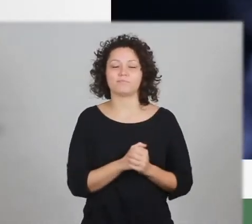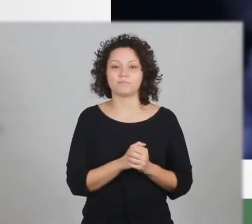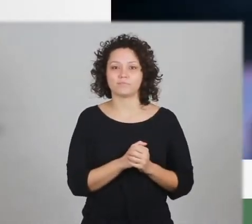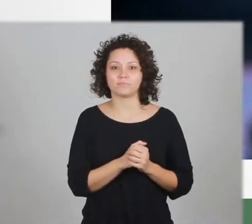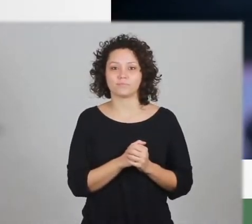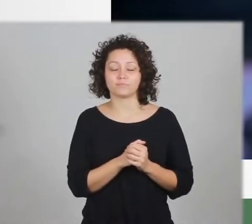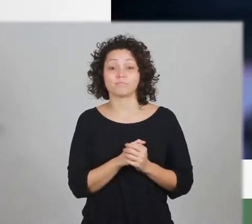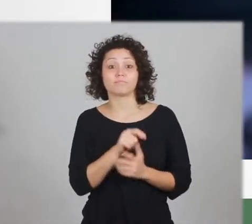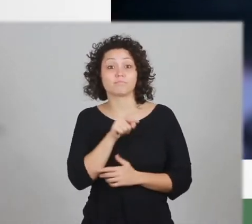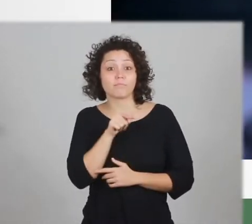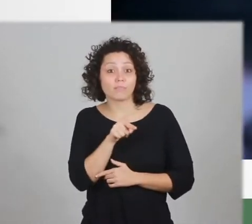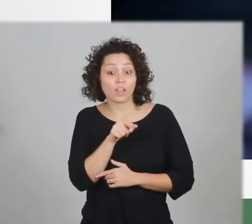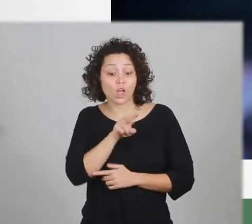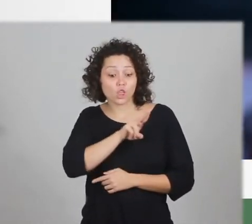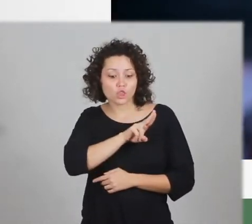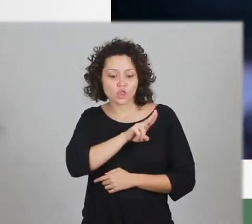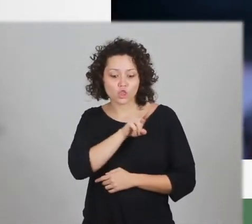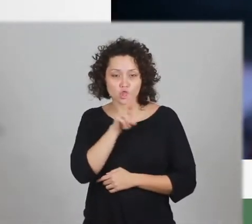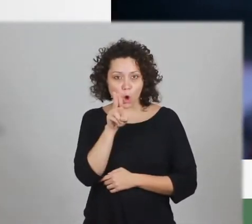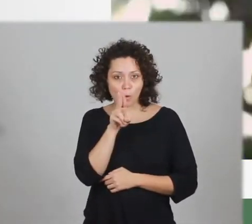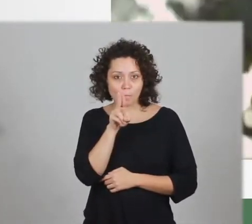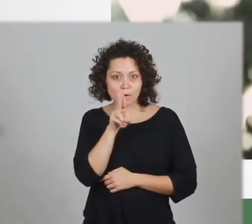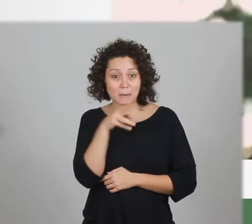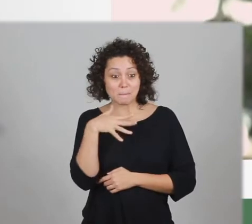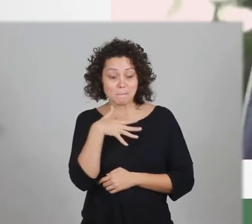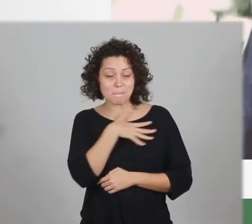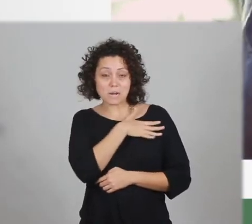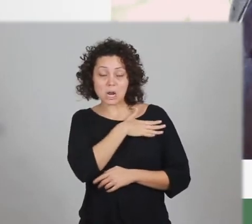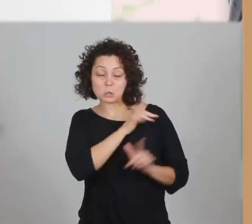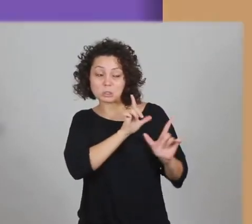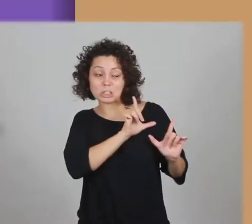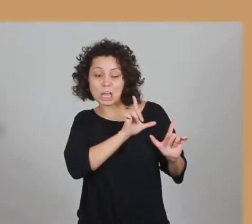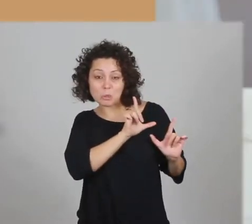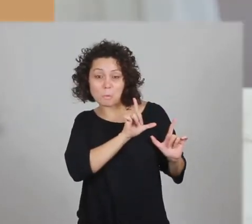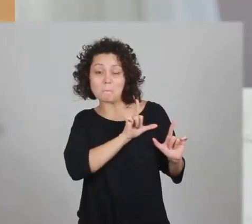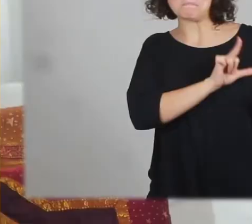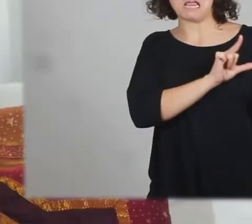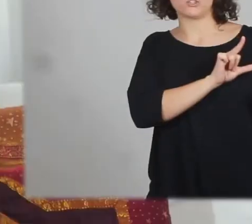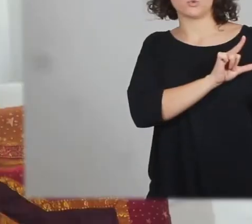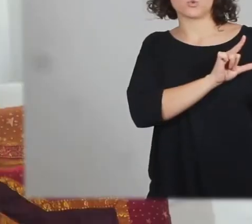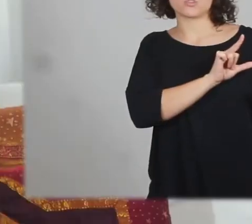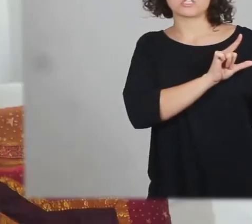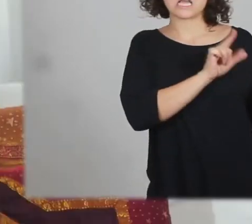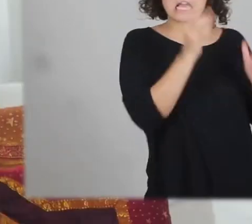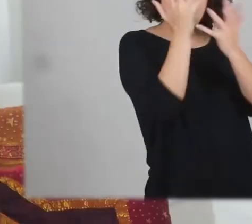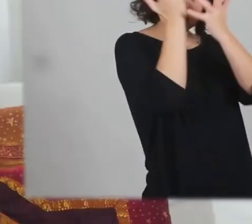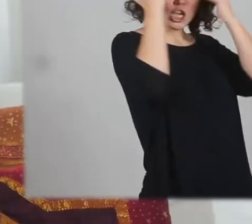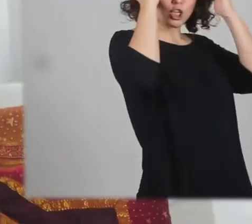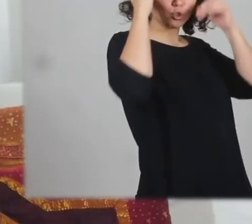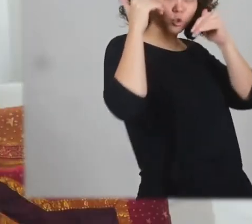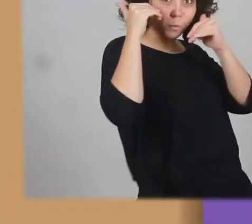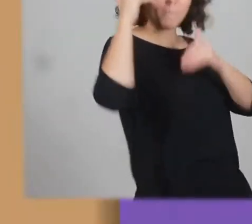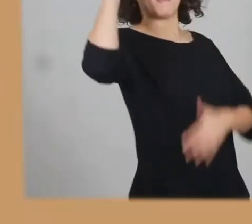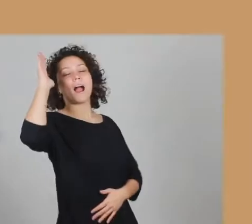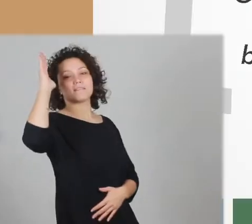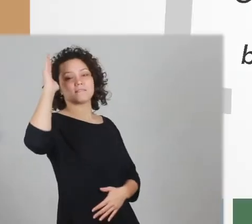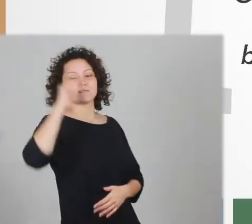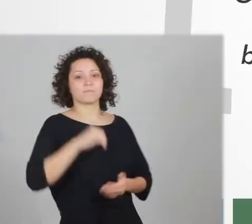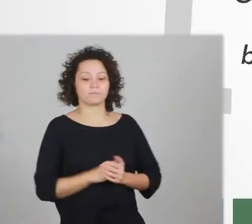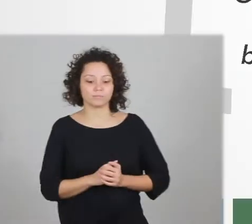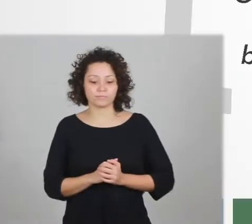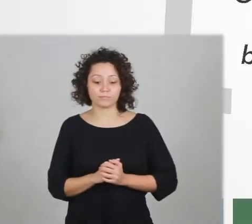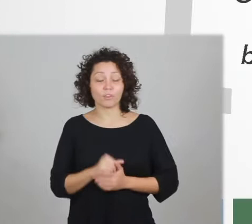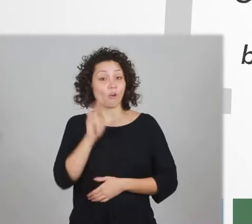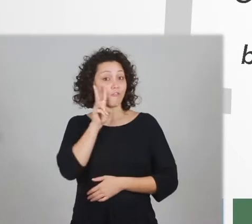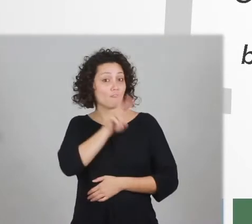essa campanha se chama Menos Preconceito, Mais Índio, né? Então eu vou ler um trecho aqui para vocês. Somos